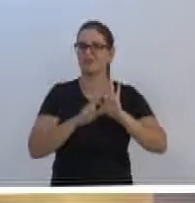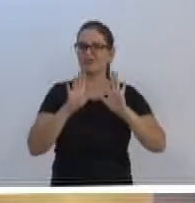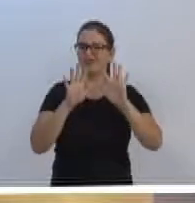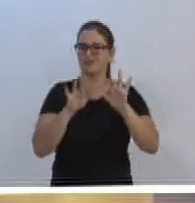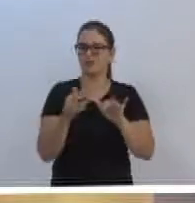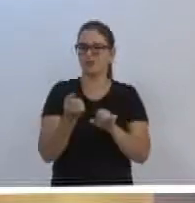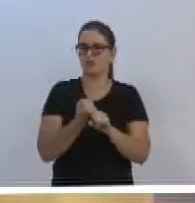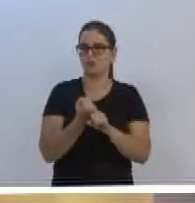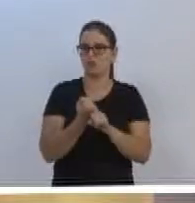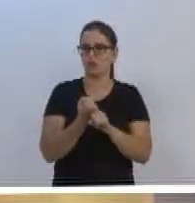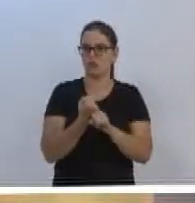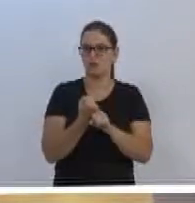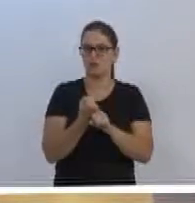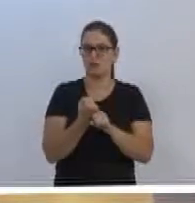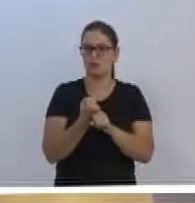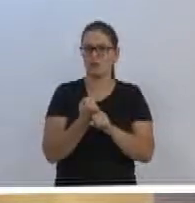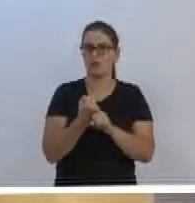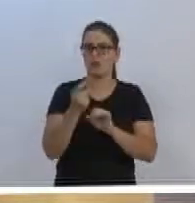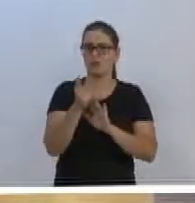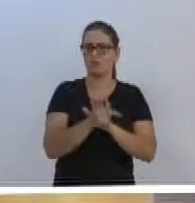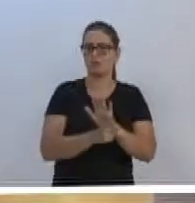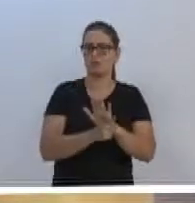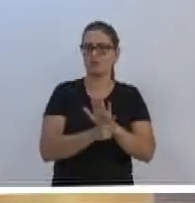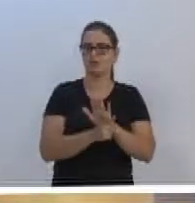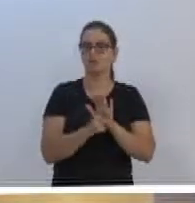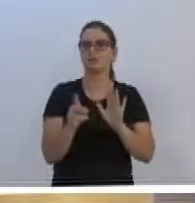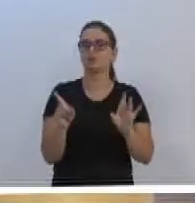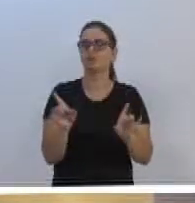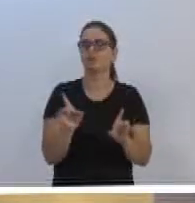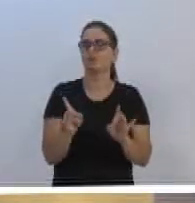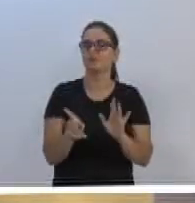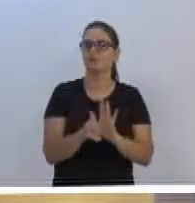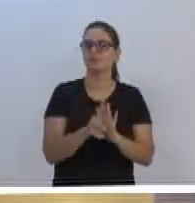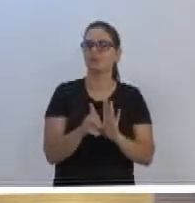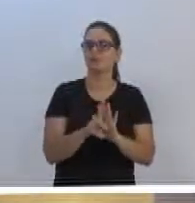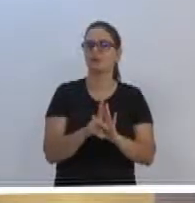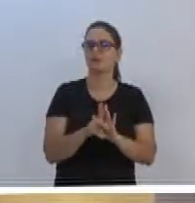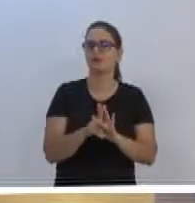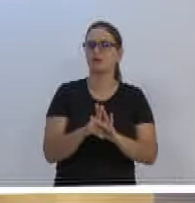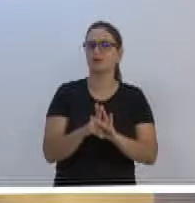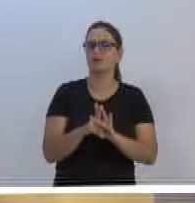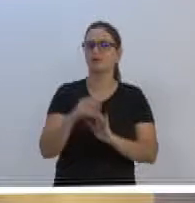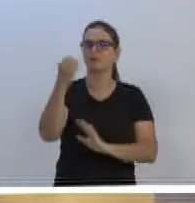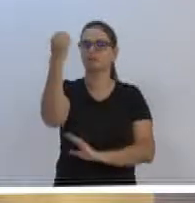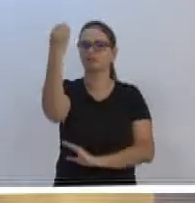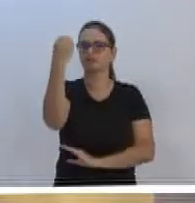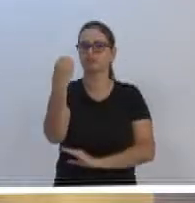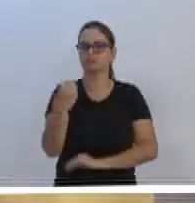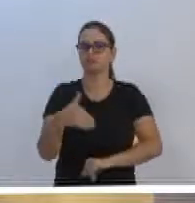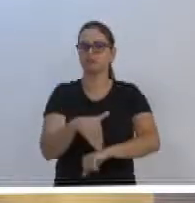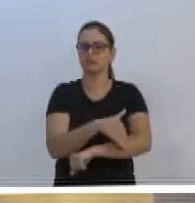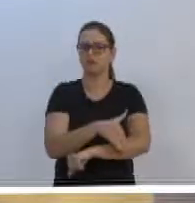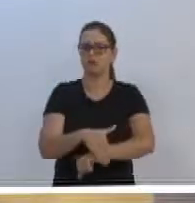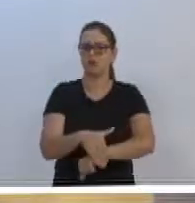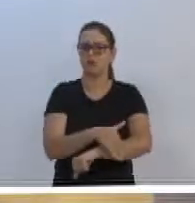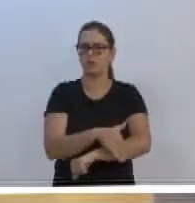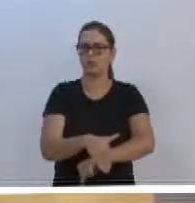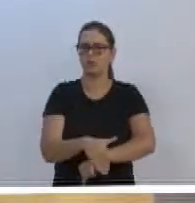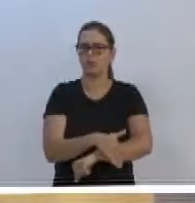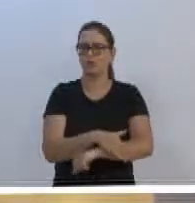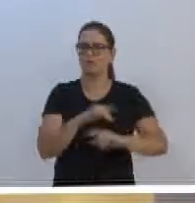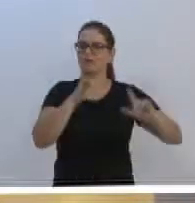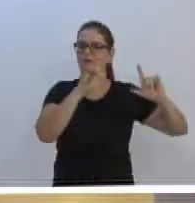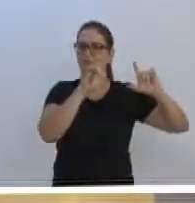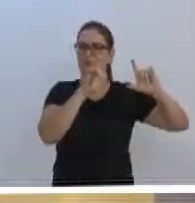o projeto da sinalização da rua selma folha se gostaria que as fotos